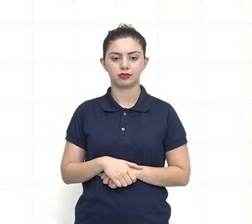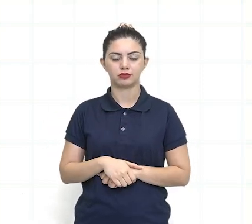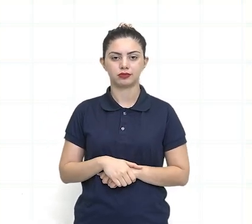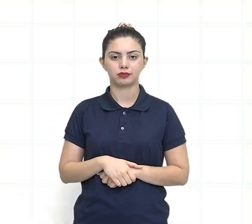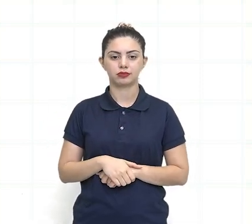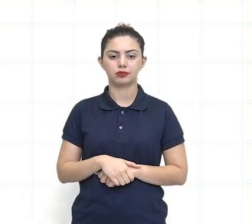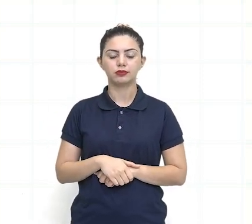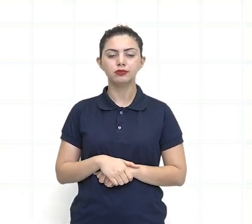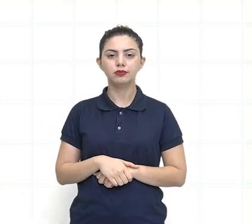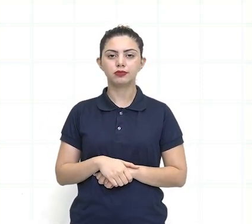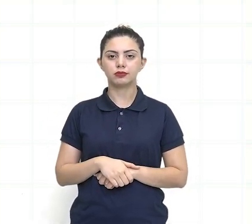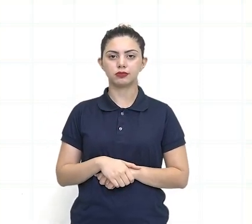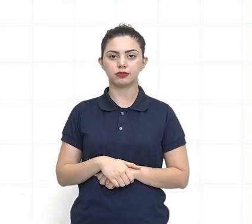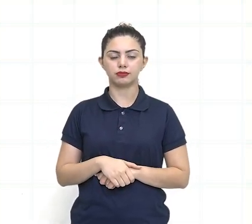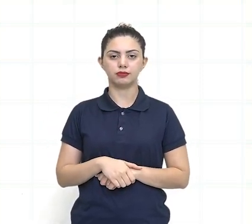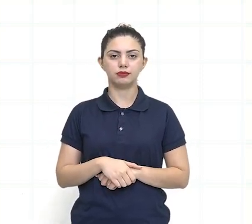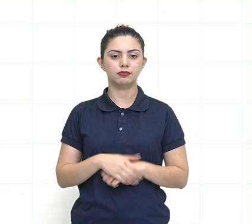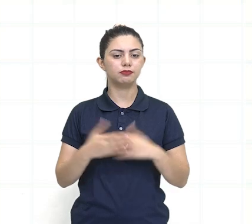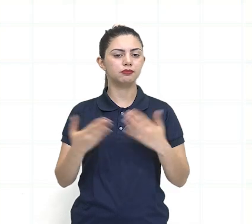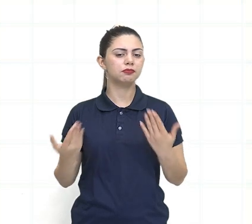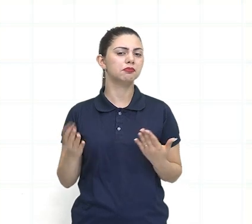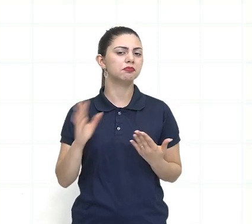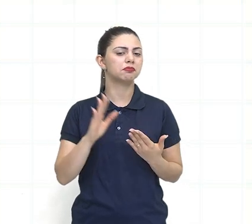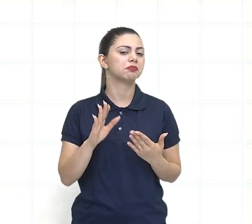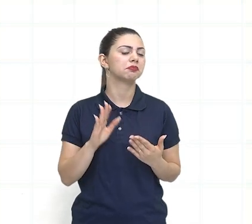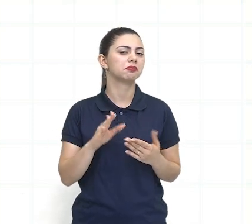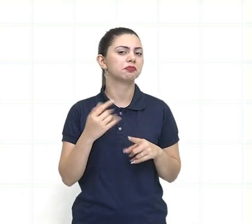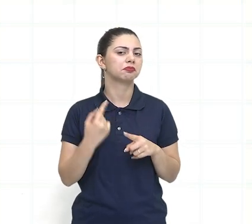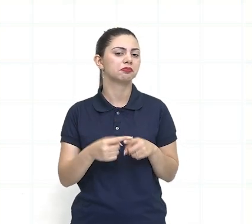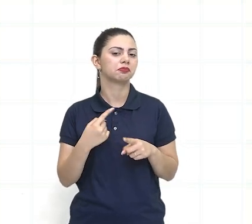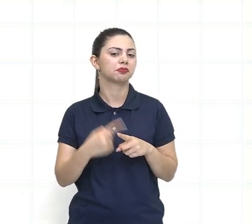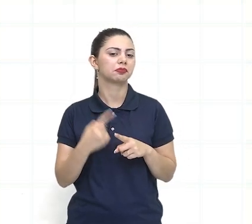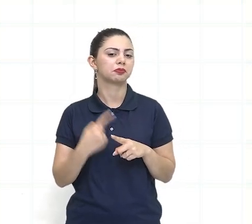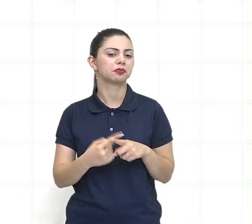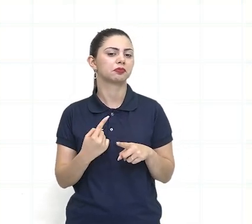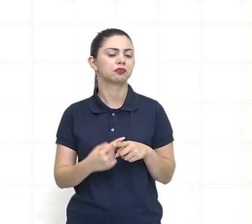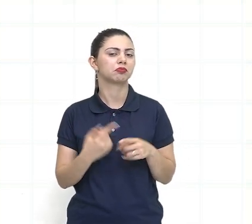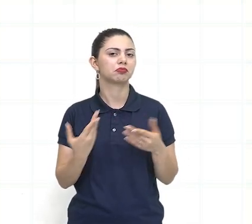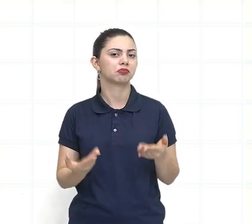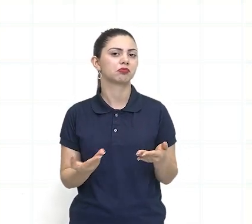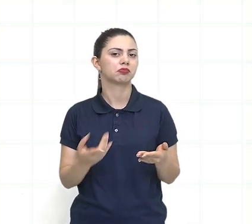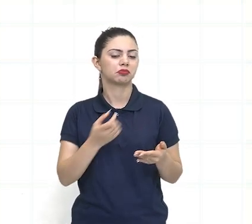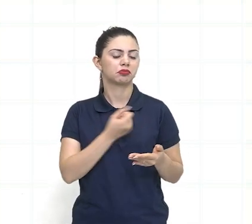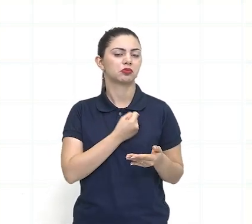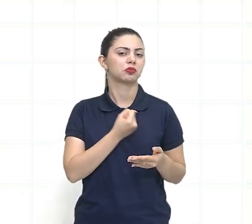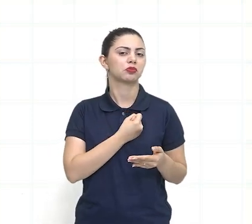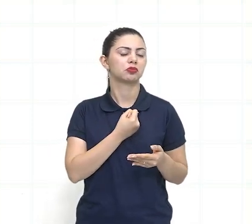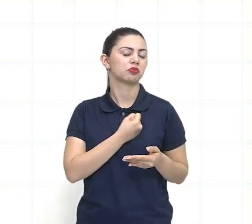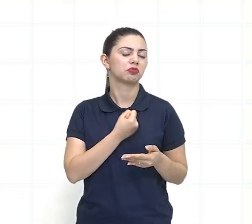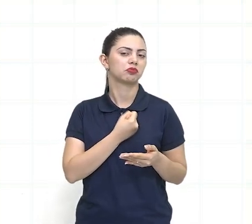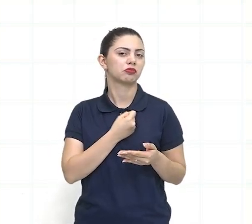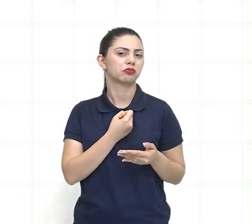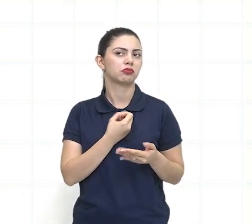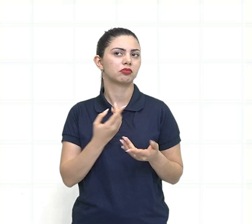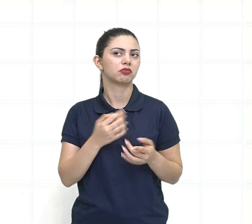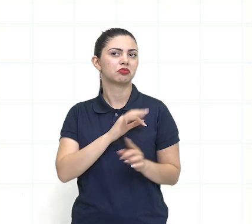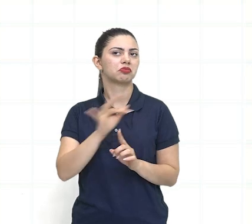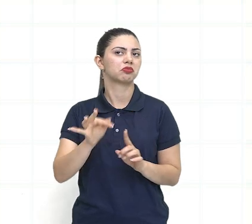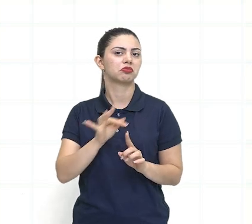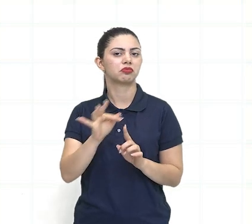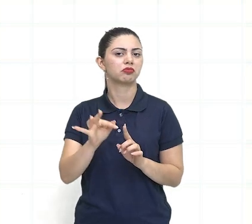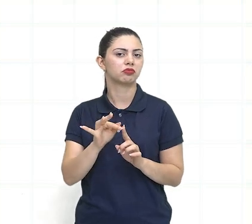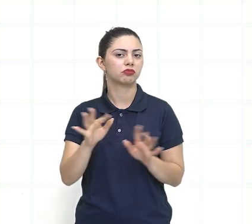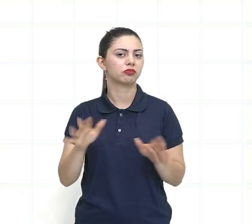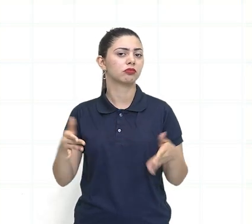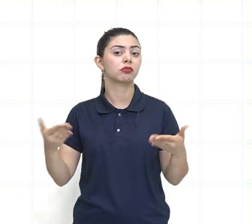certo? Agora, para que é que eles vão servir? Qual é a